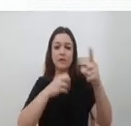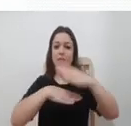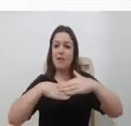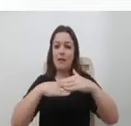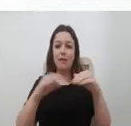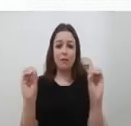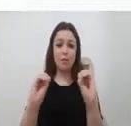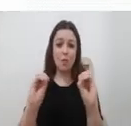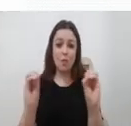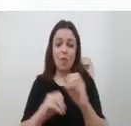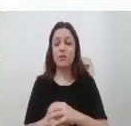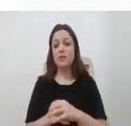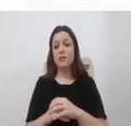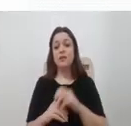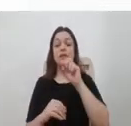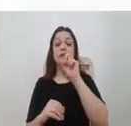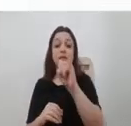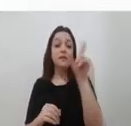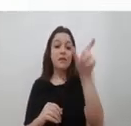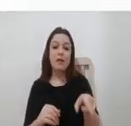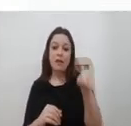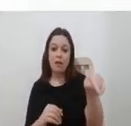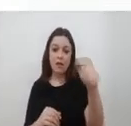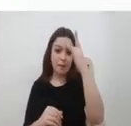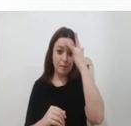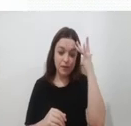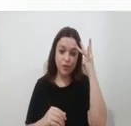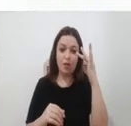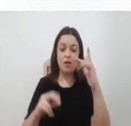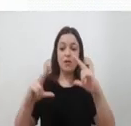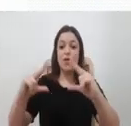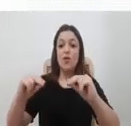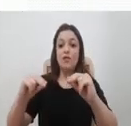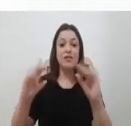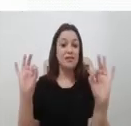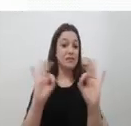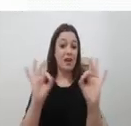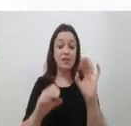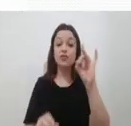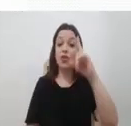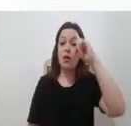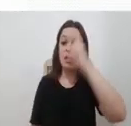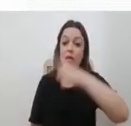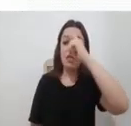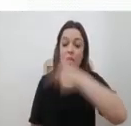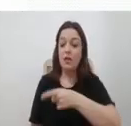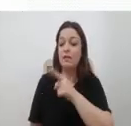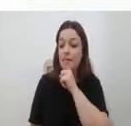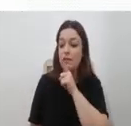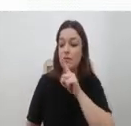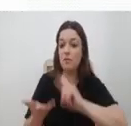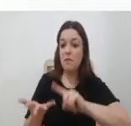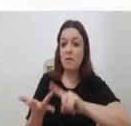carinho pelo animal. Se o tutor não fala com o animal, se o tutor fala com o animal principalmente mediante